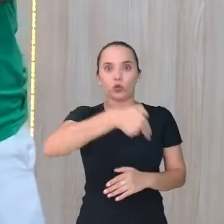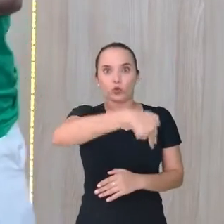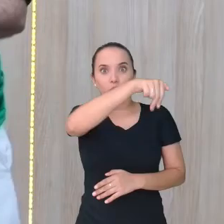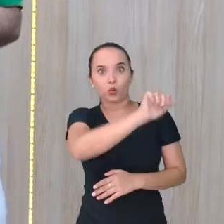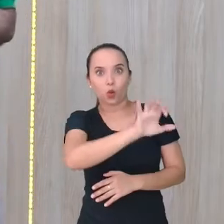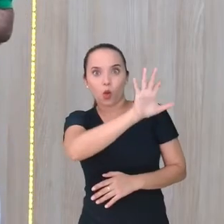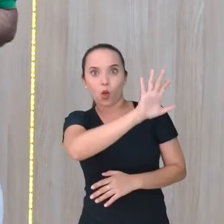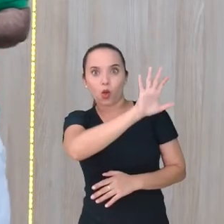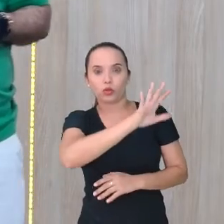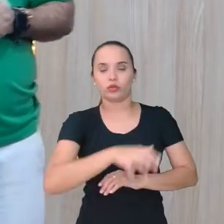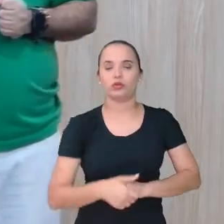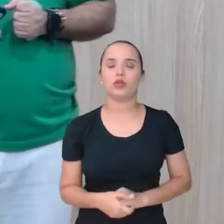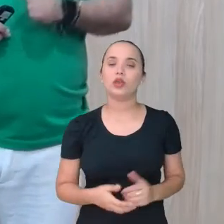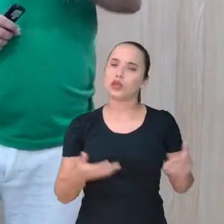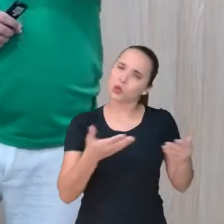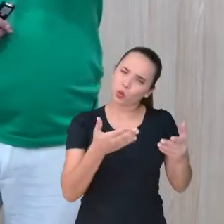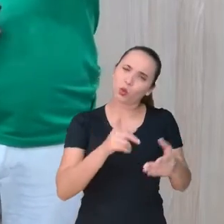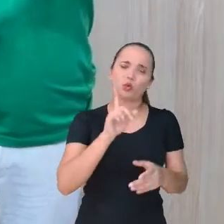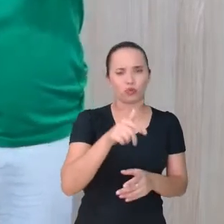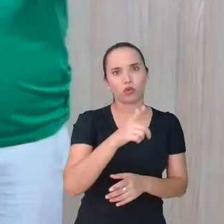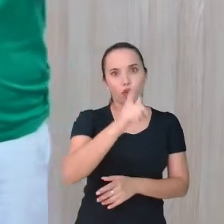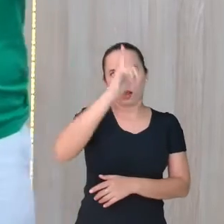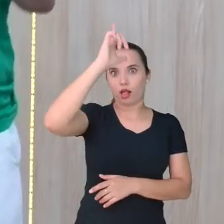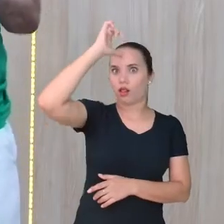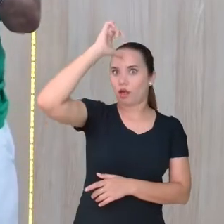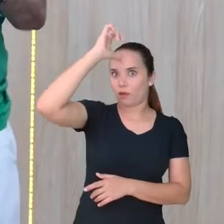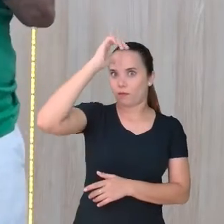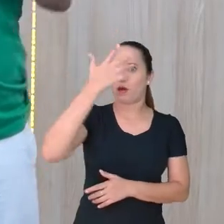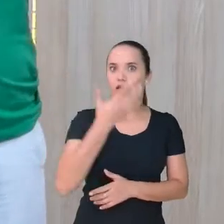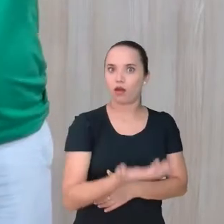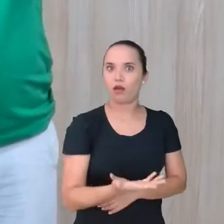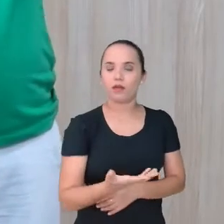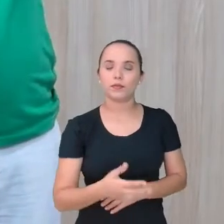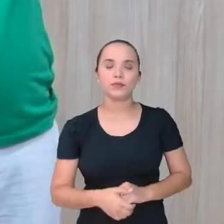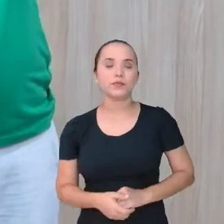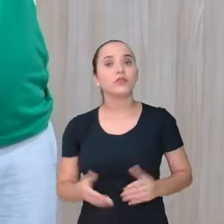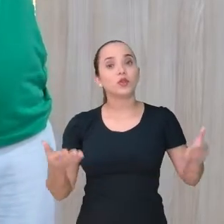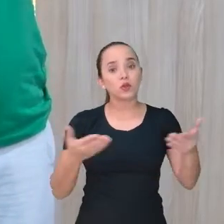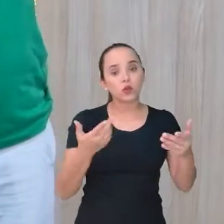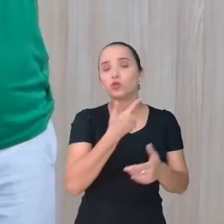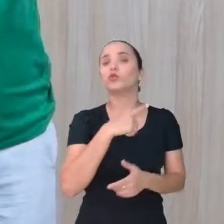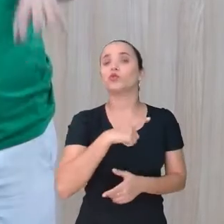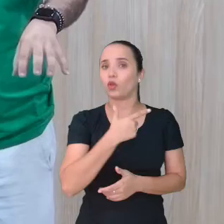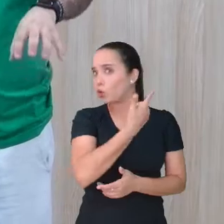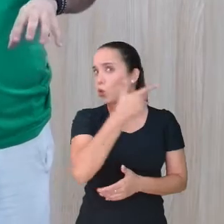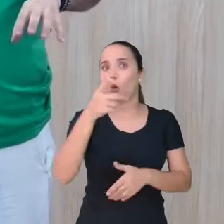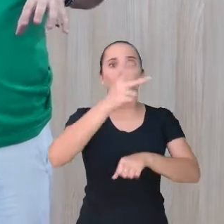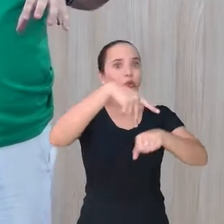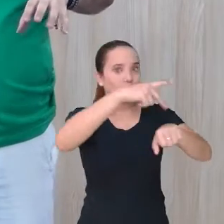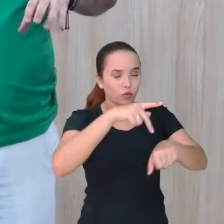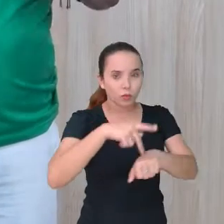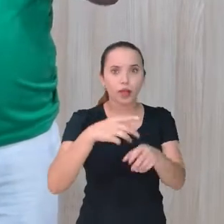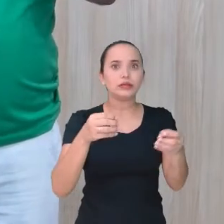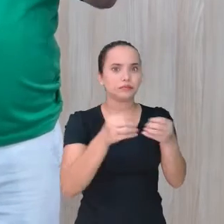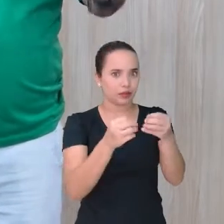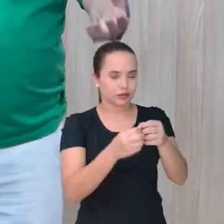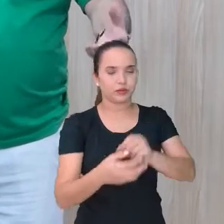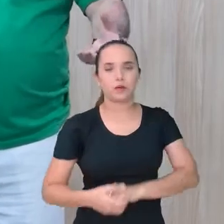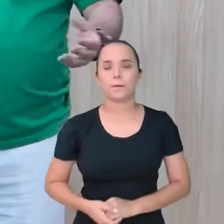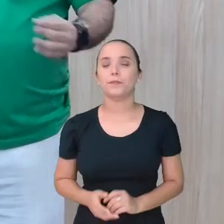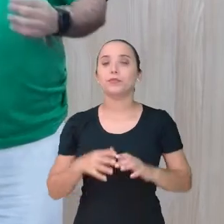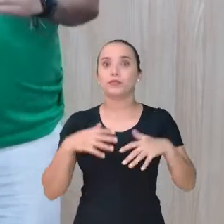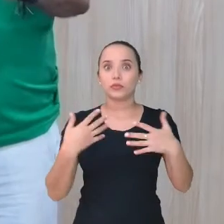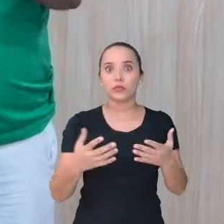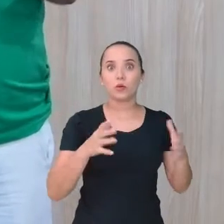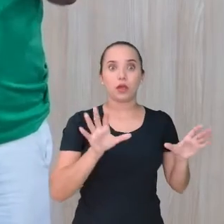à atual Alemanha e alguns outros países mais próximos. Então, aquele povo invadiu Roma, depois,